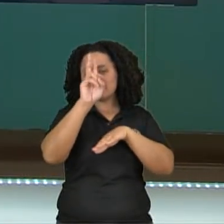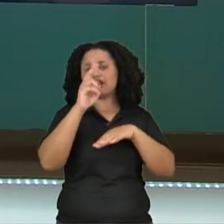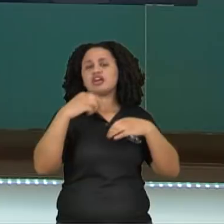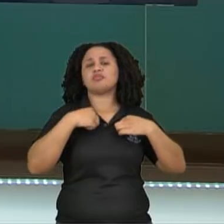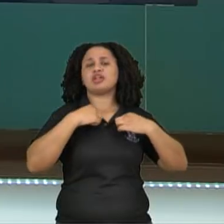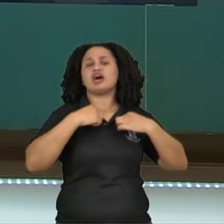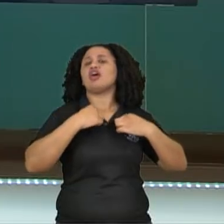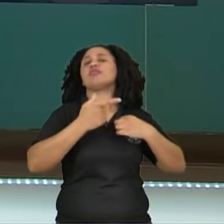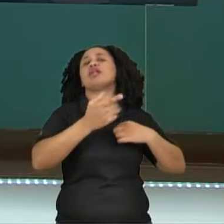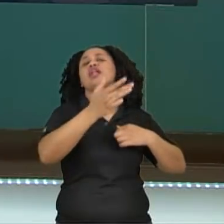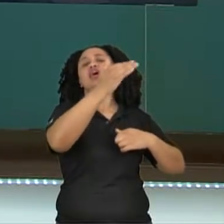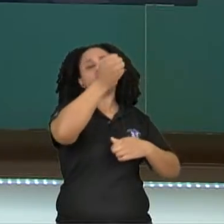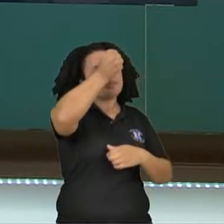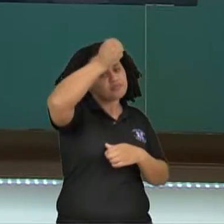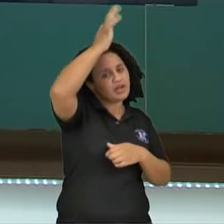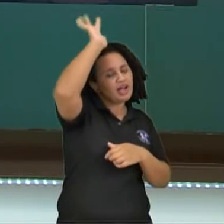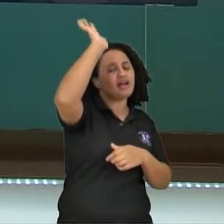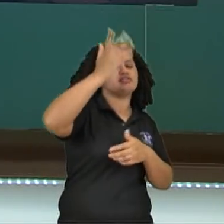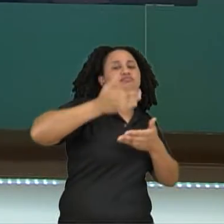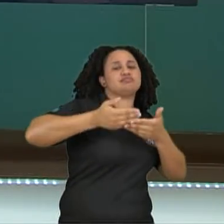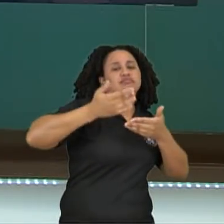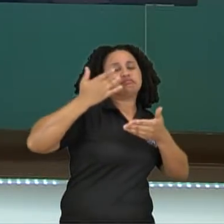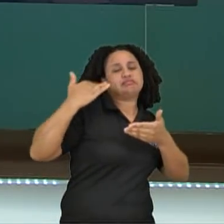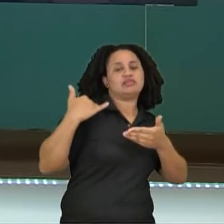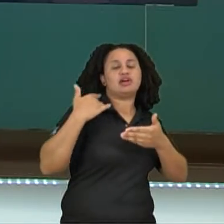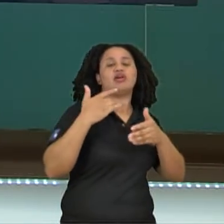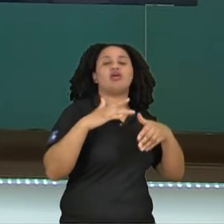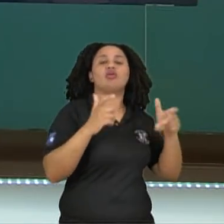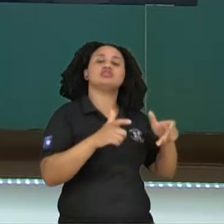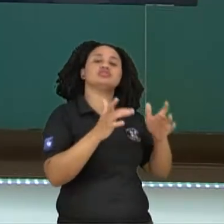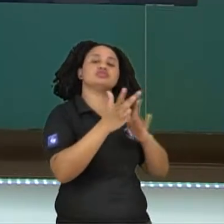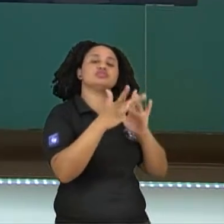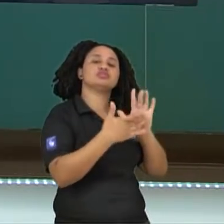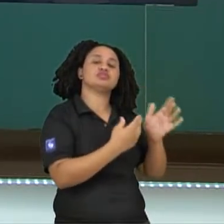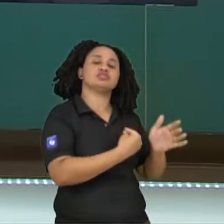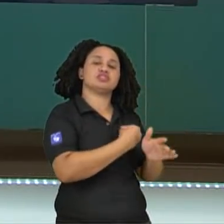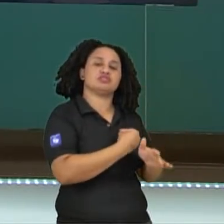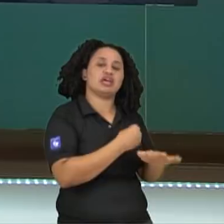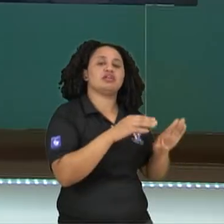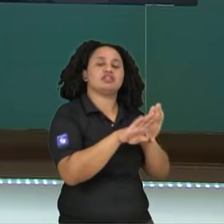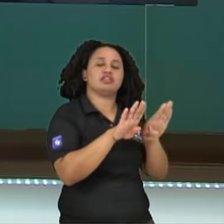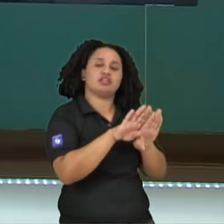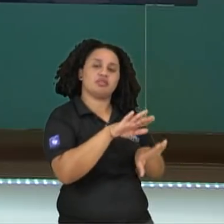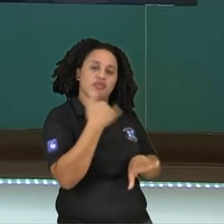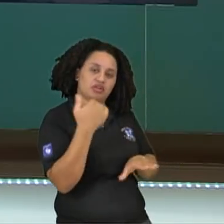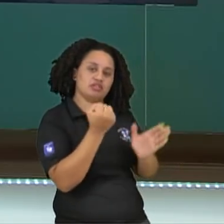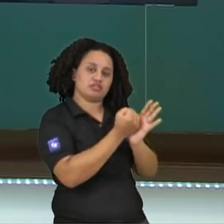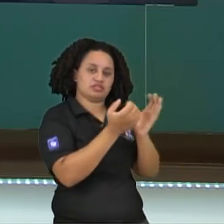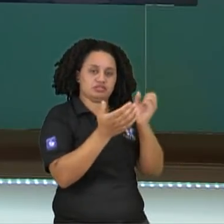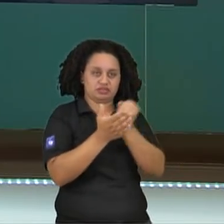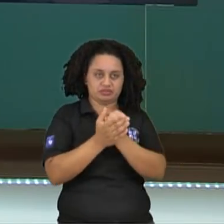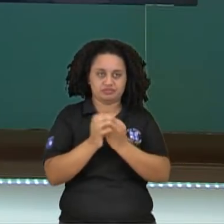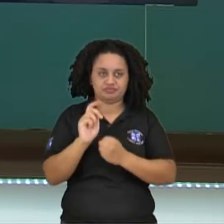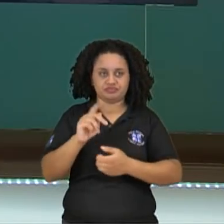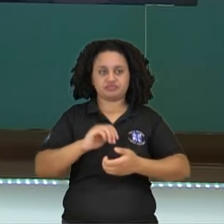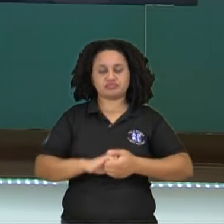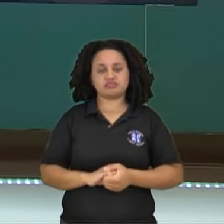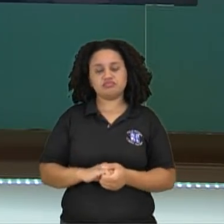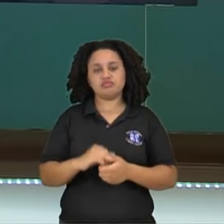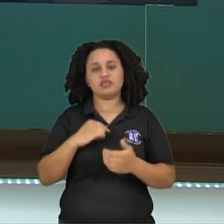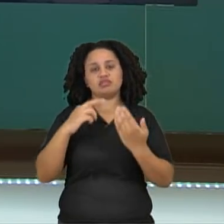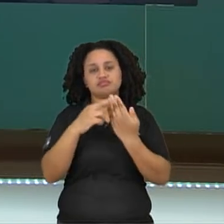sua guarda nacional, a sua guarda, né, dos dragões, né, erguendo também a espada, e ele gritando, independência ou morte. Essa